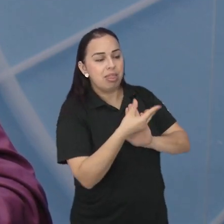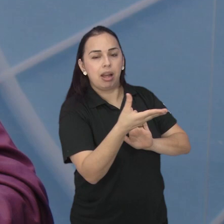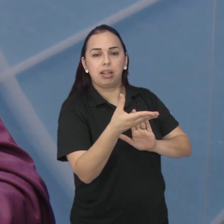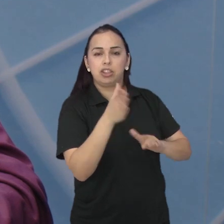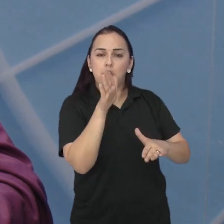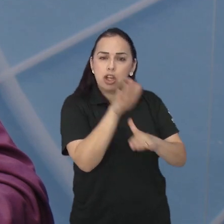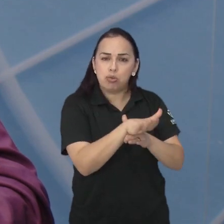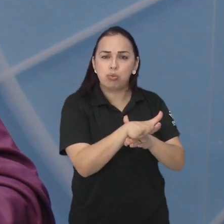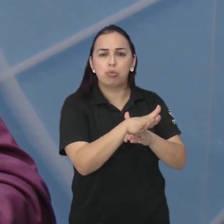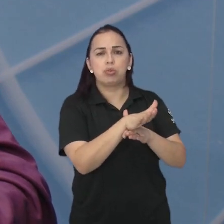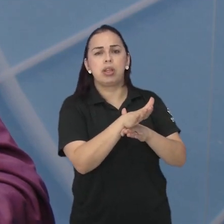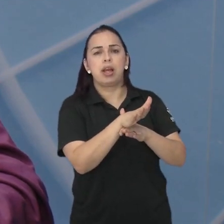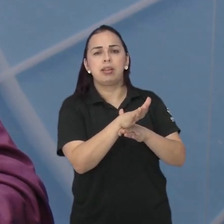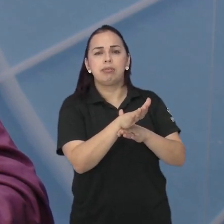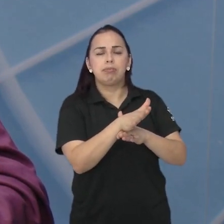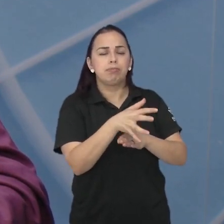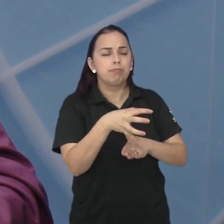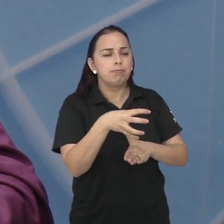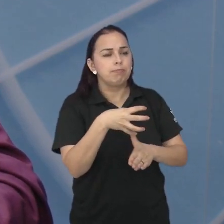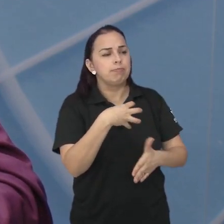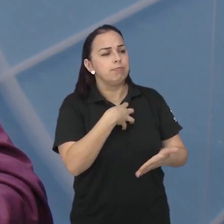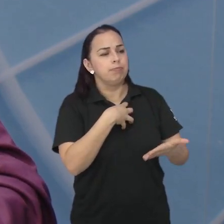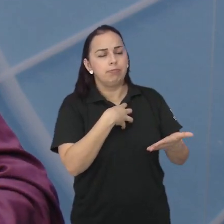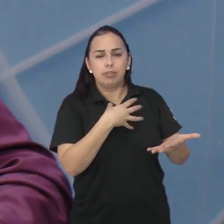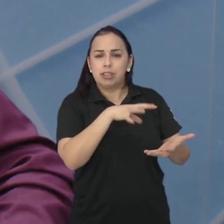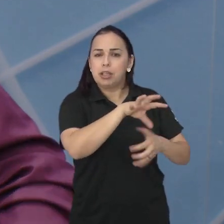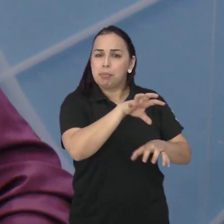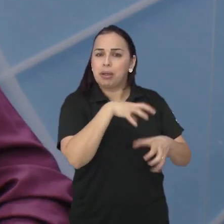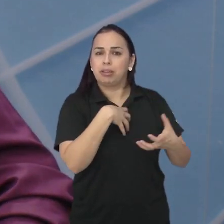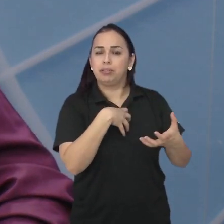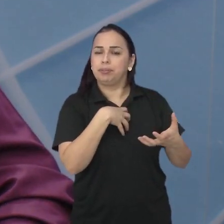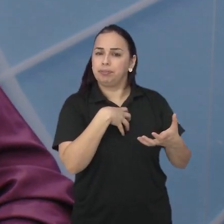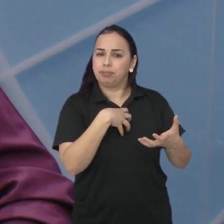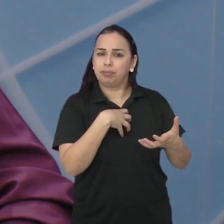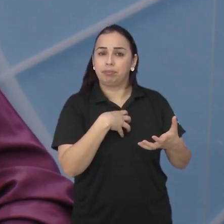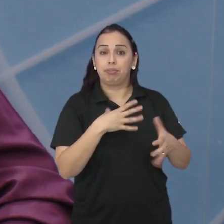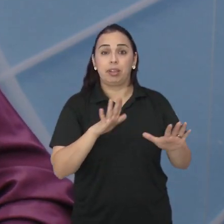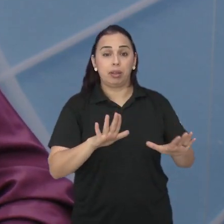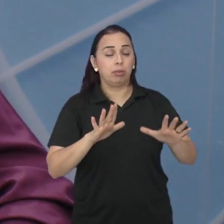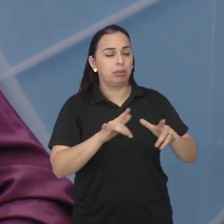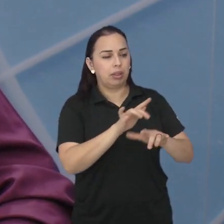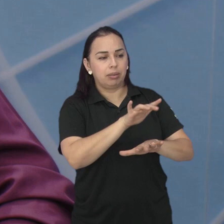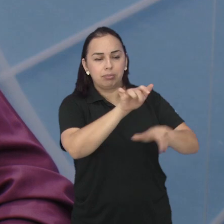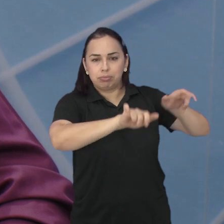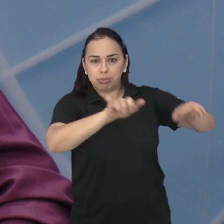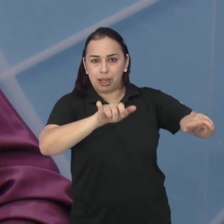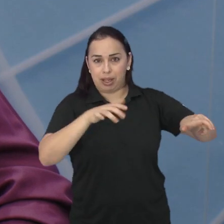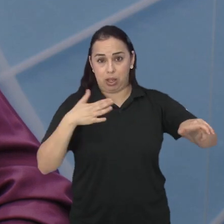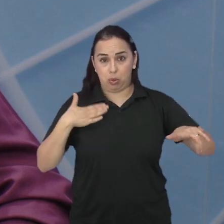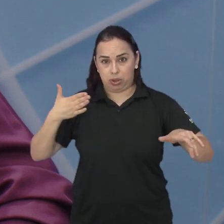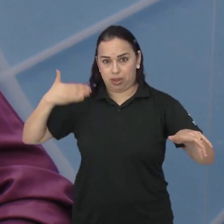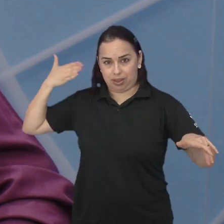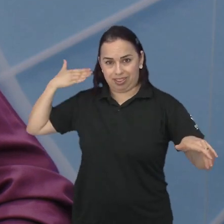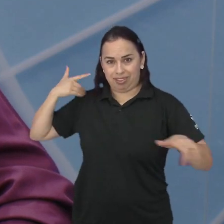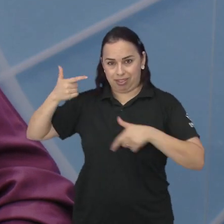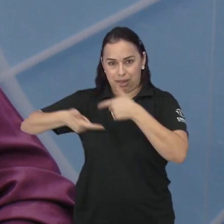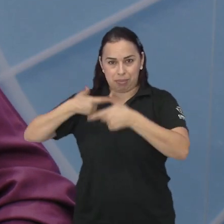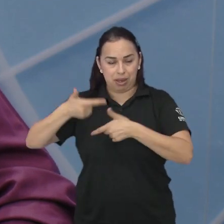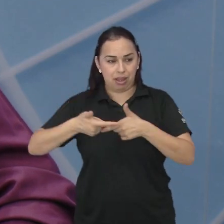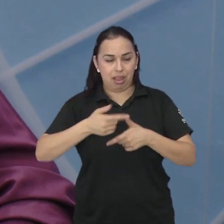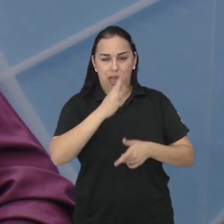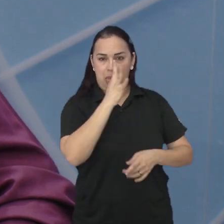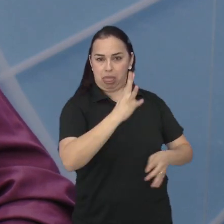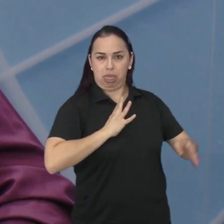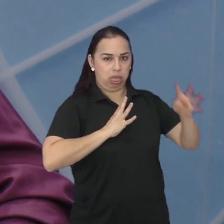oferta de ajuda, de sensibilidade. Então, toda a população em situação de rua, no tempo que eu trabalhei, né, nunca foi